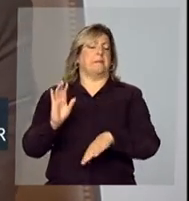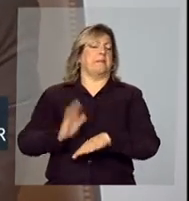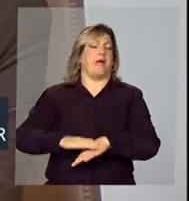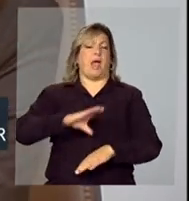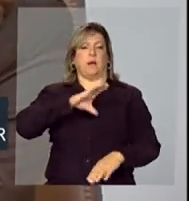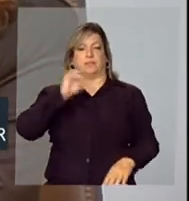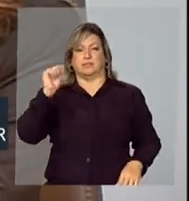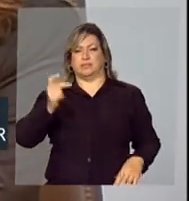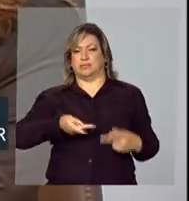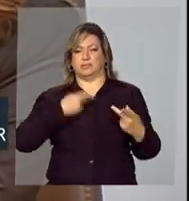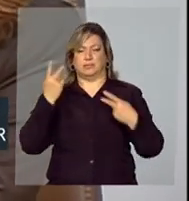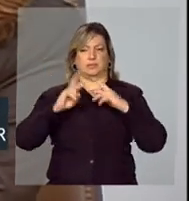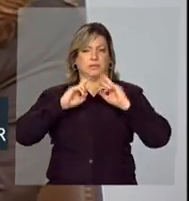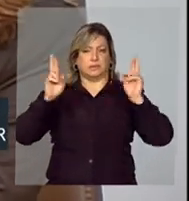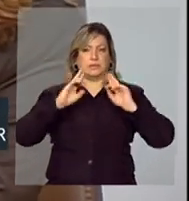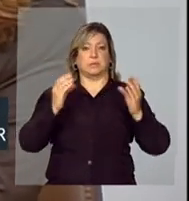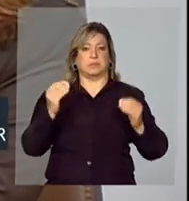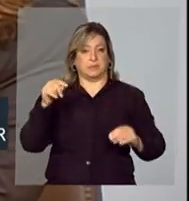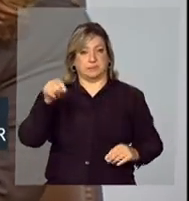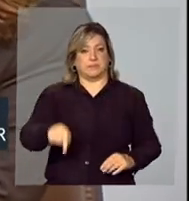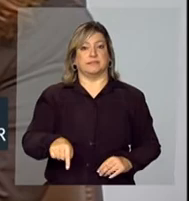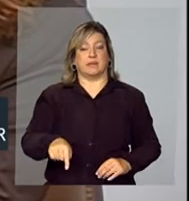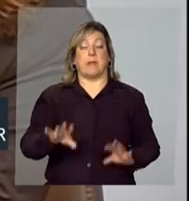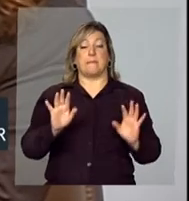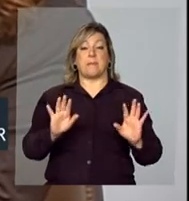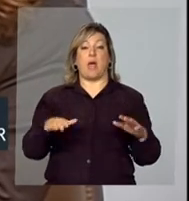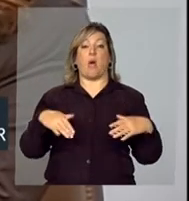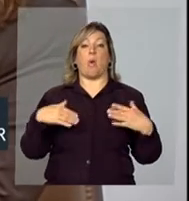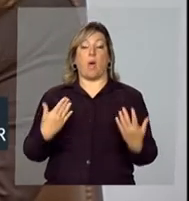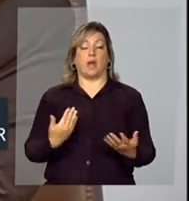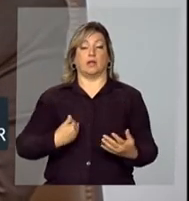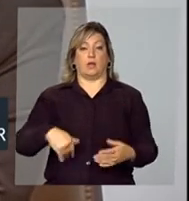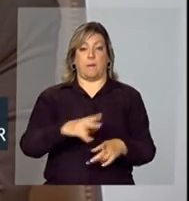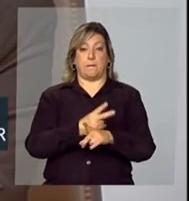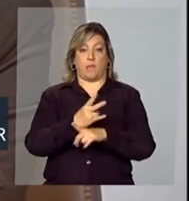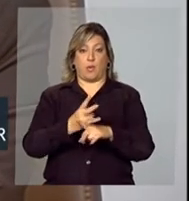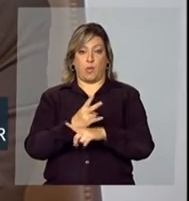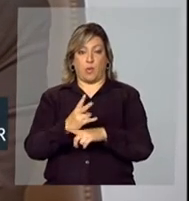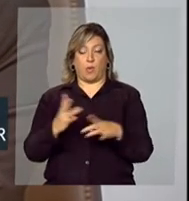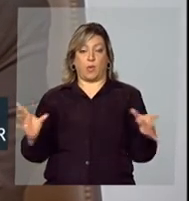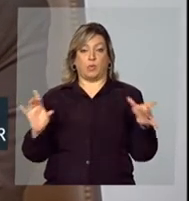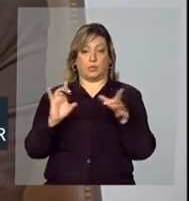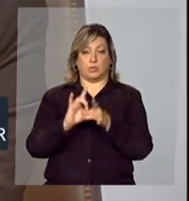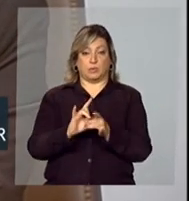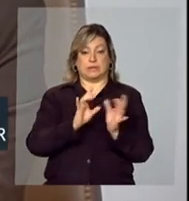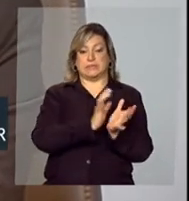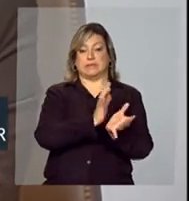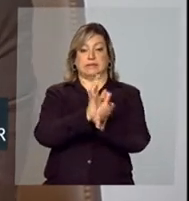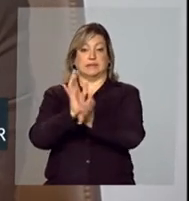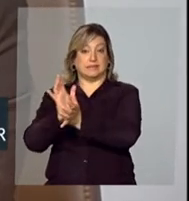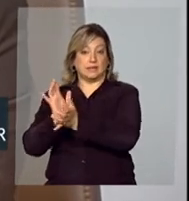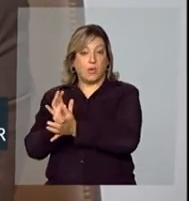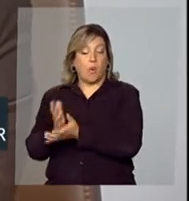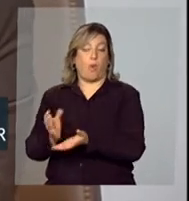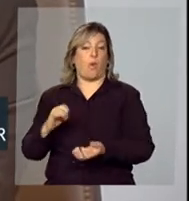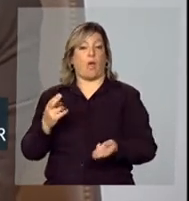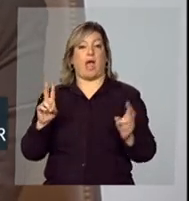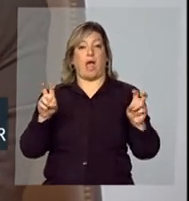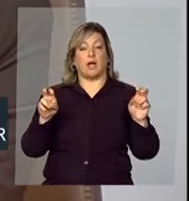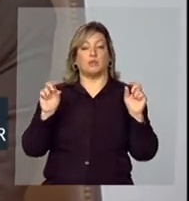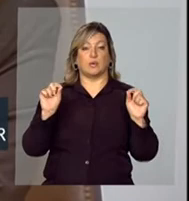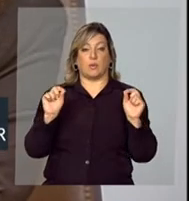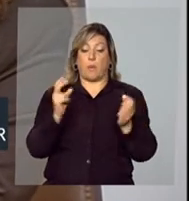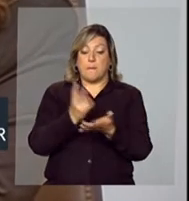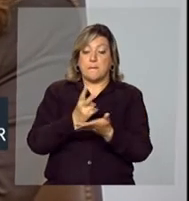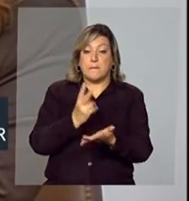demandado mas quando nós buscamos reunir setores a aliás assuntos